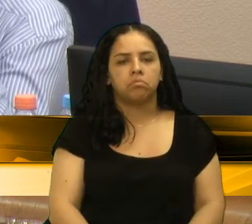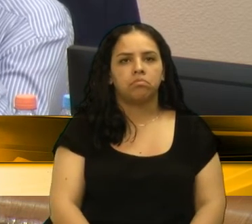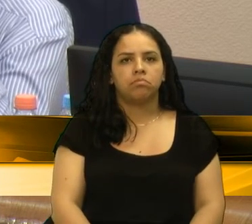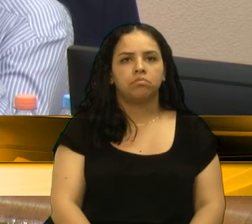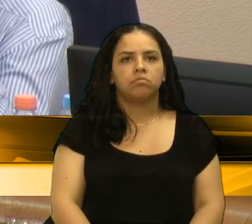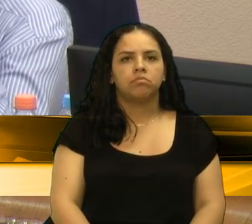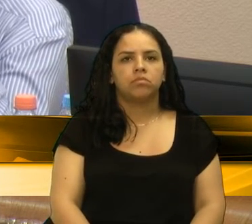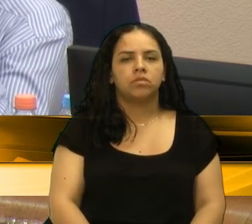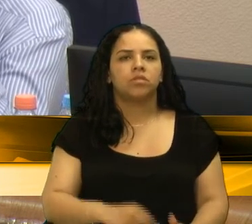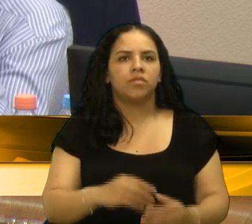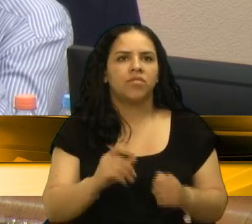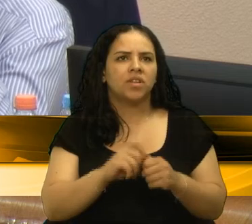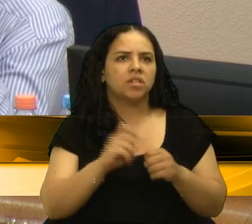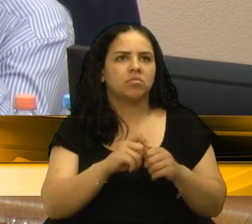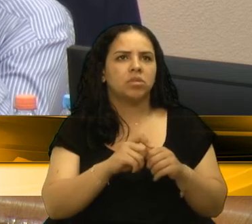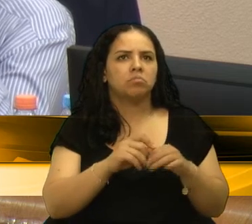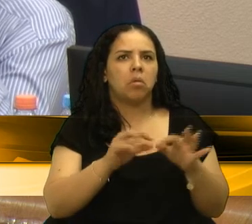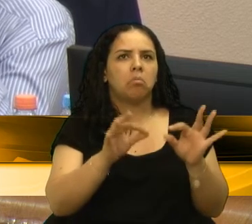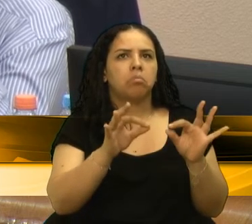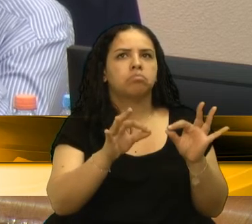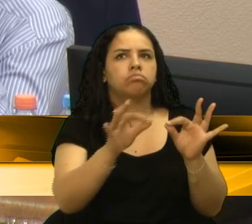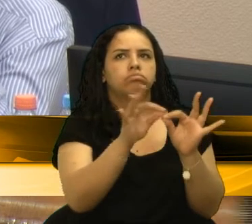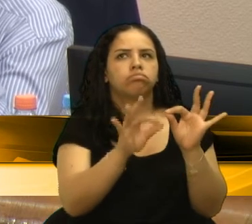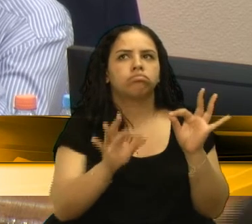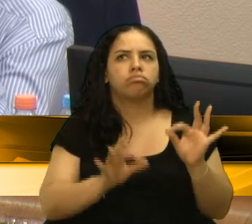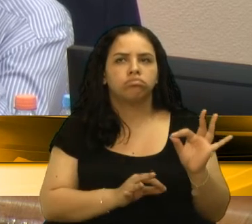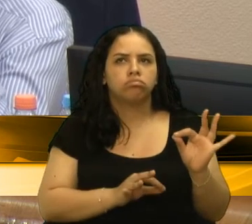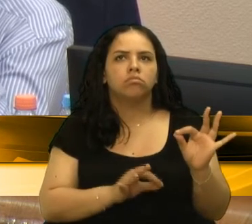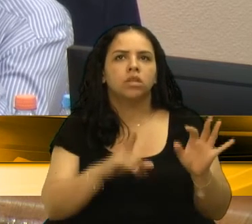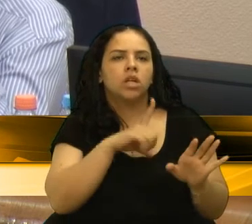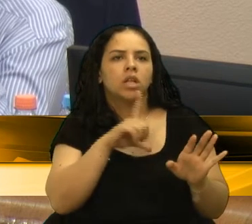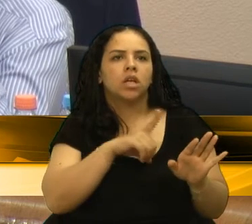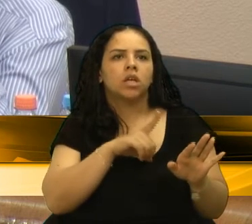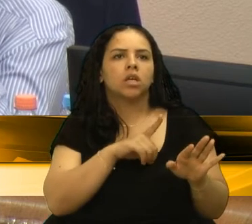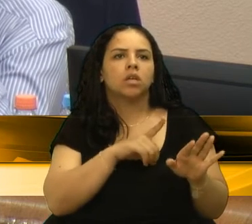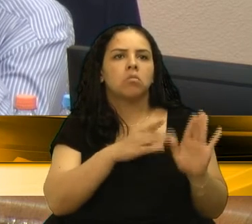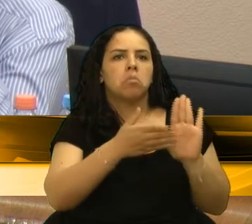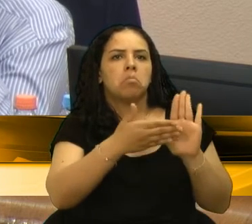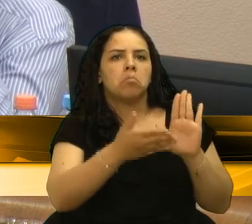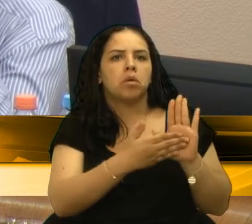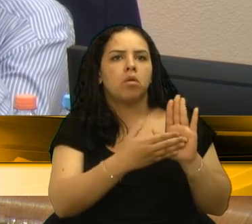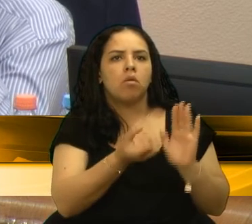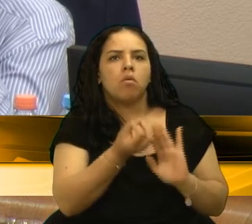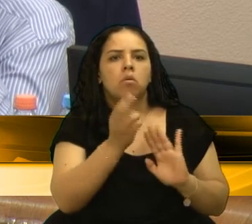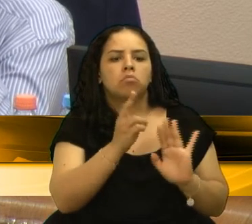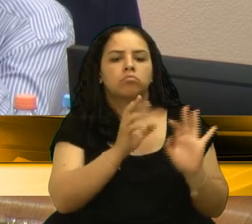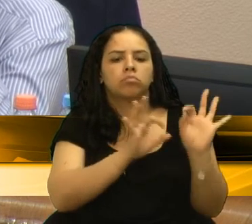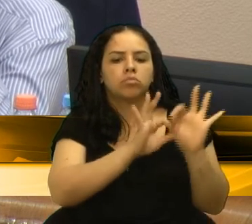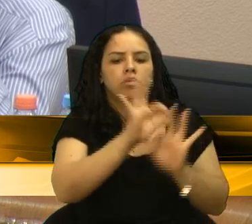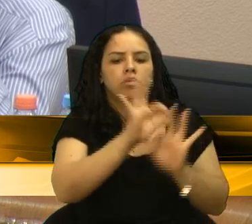É feito algum apontamento para que se possa suprir alguma eventual documentação, algum eventual procedimento para realizar os eventos?